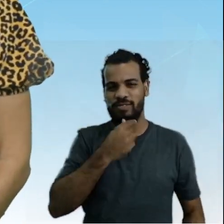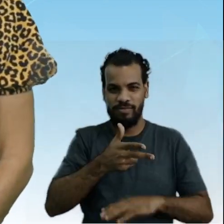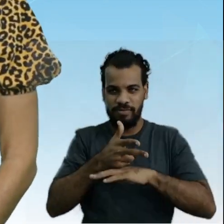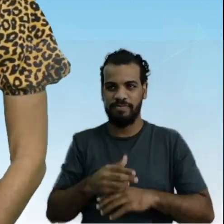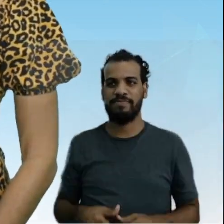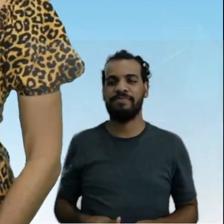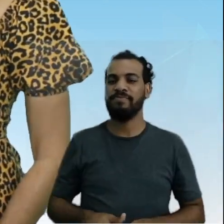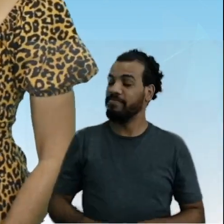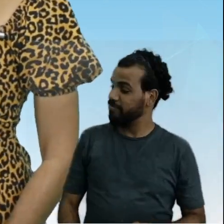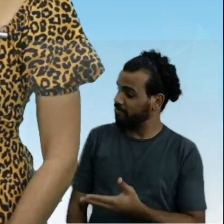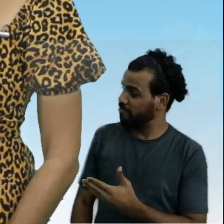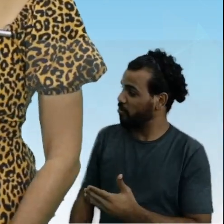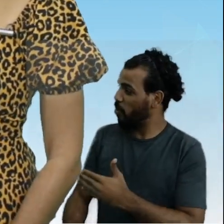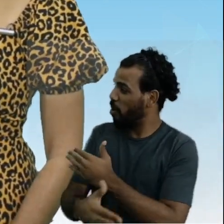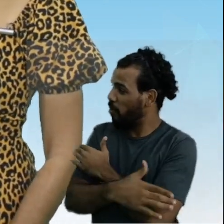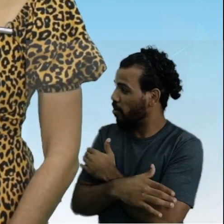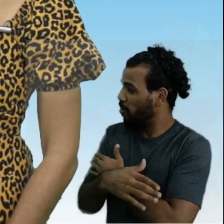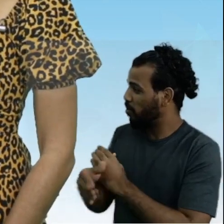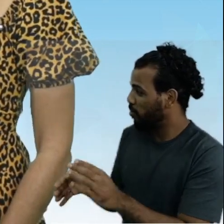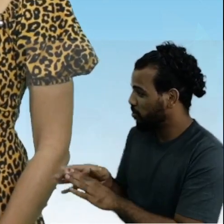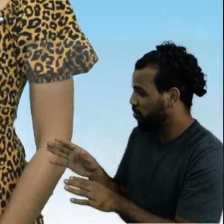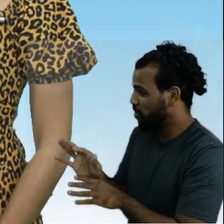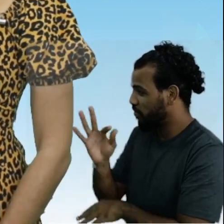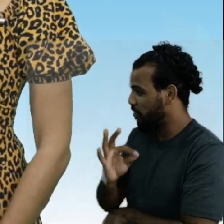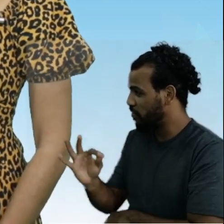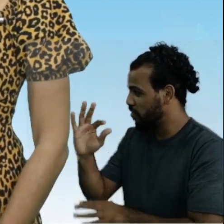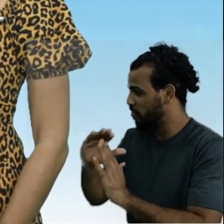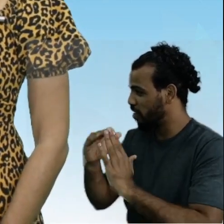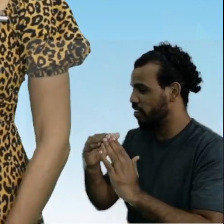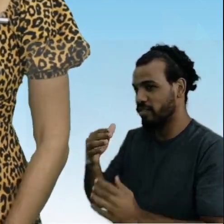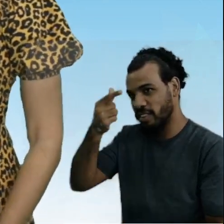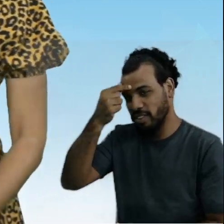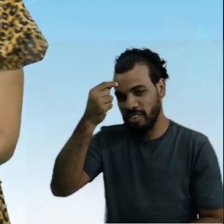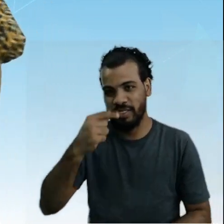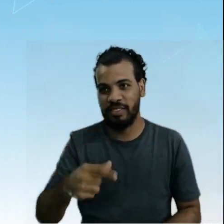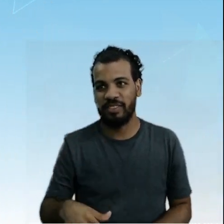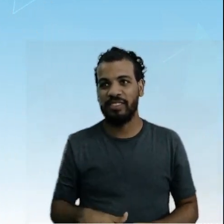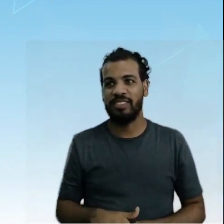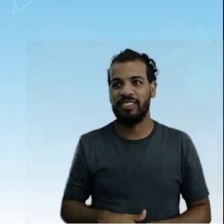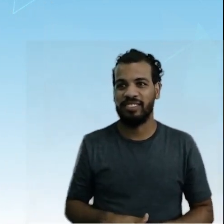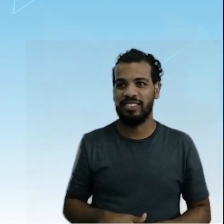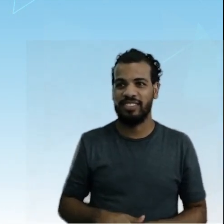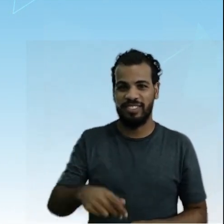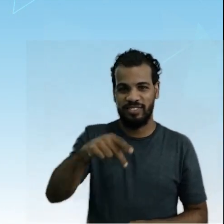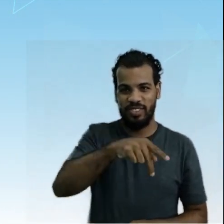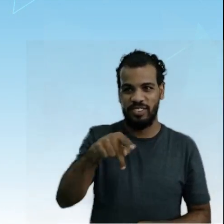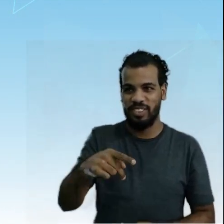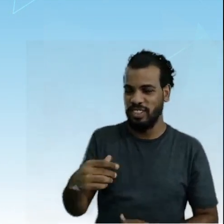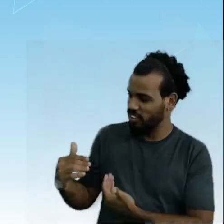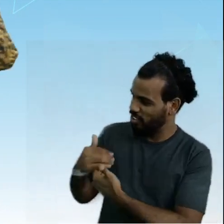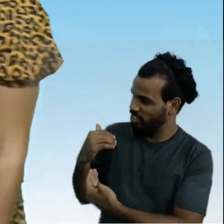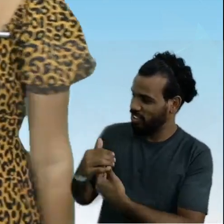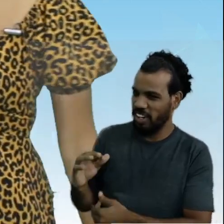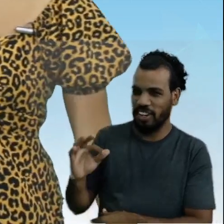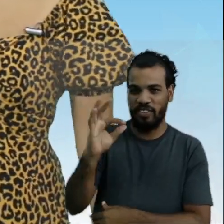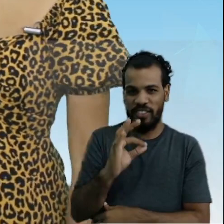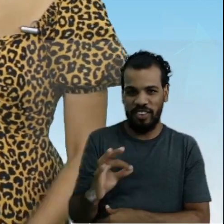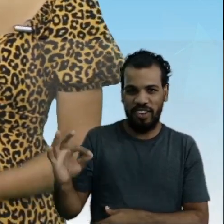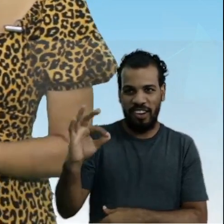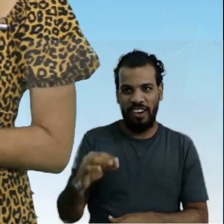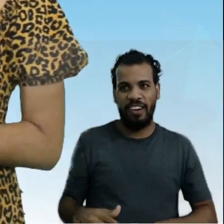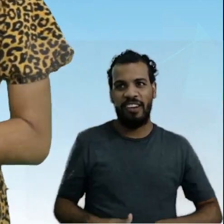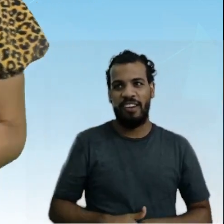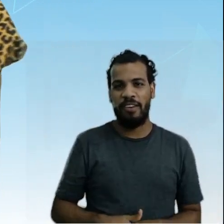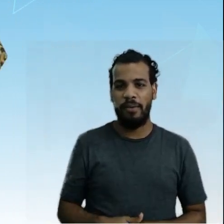abraço também para o seu professor que orientou na Fafiri, não foi? Sim, meu professor Robson Tavares. Foi